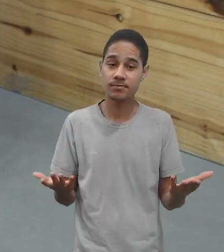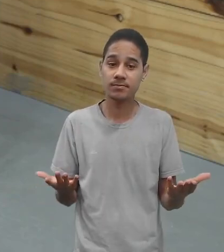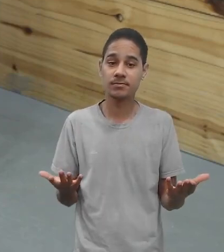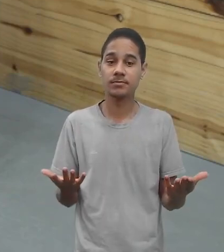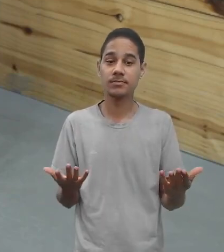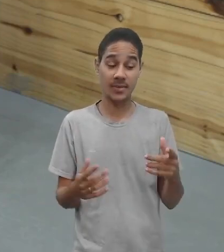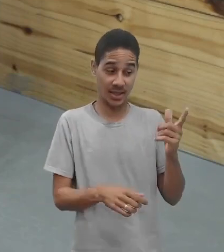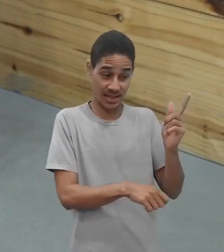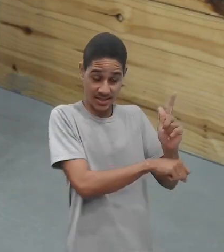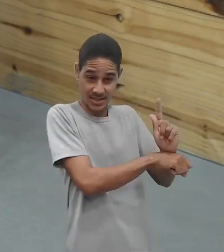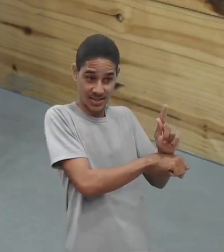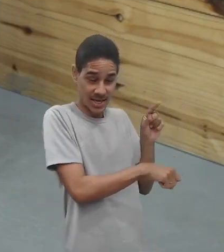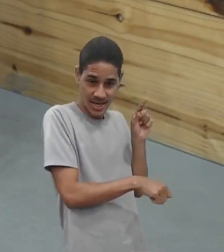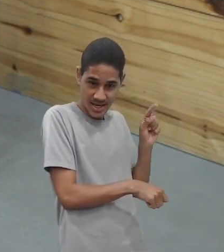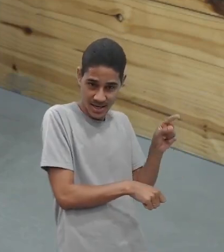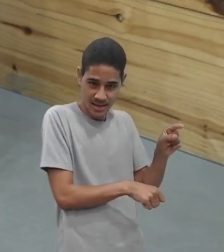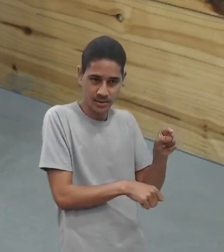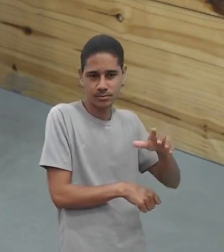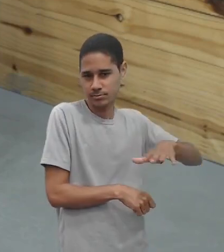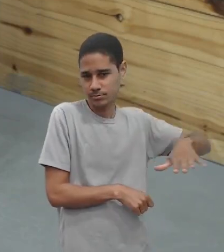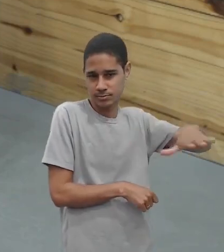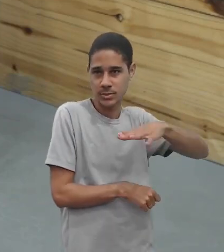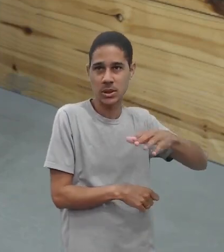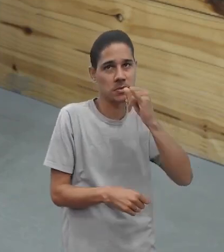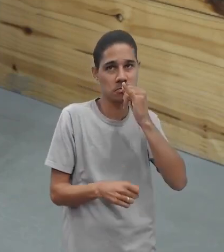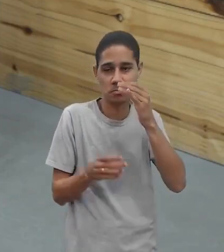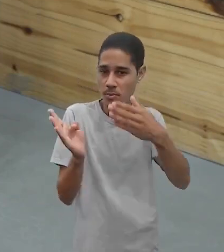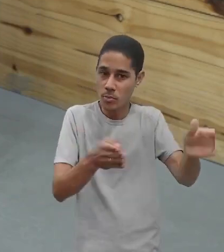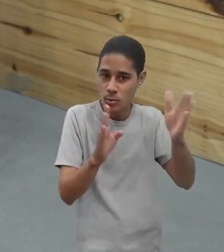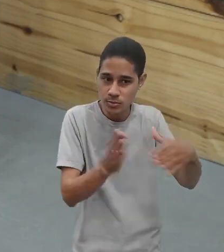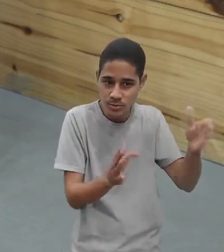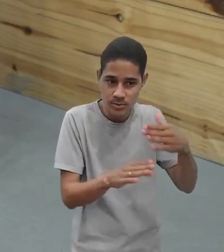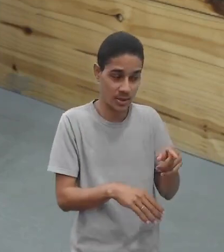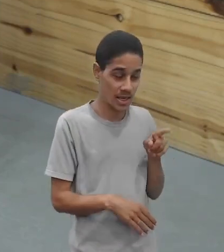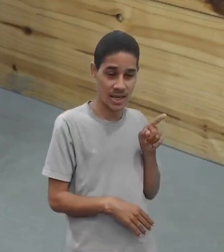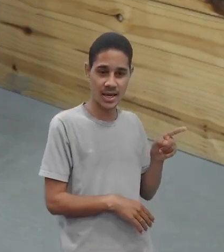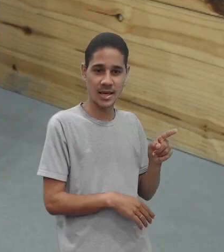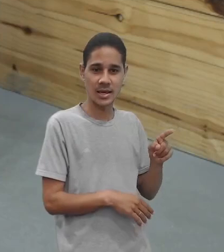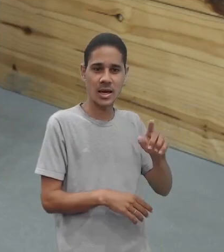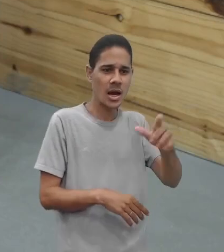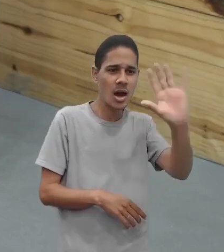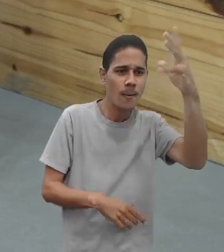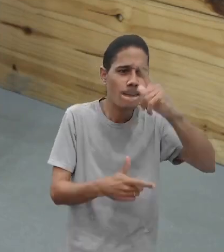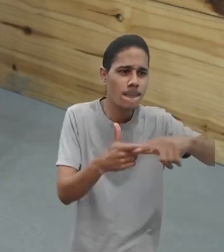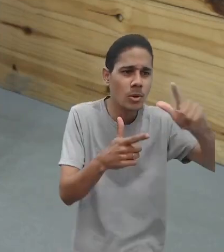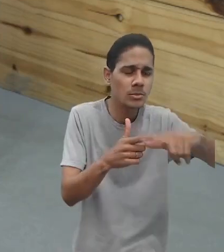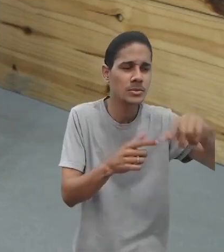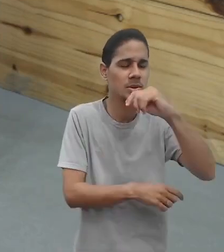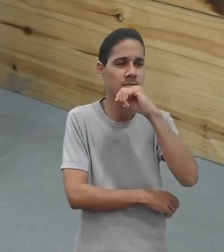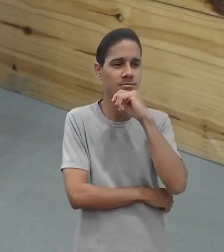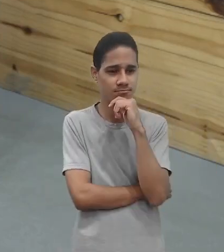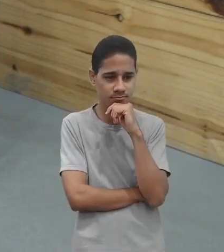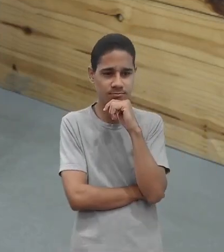um gestor da área, por exemplo, da produção, que tem um problema lá na produção, precisa saber